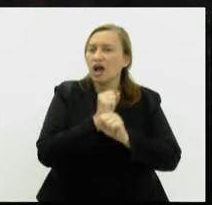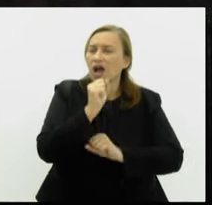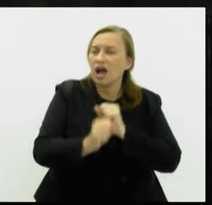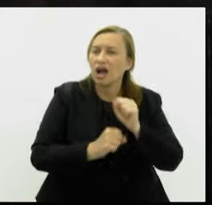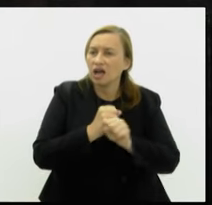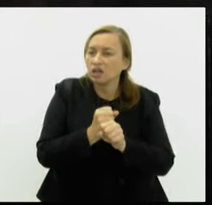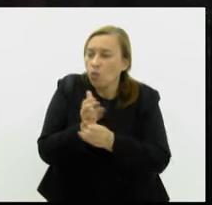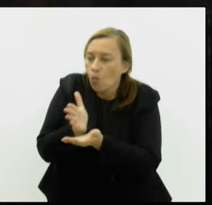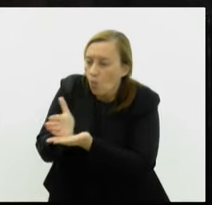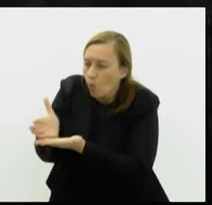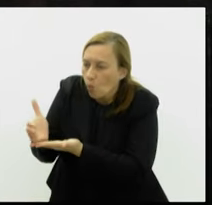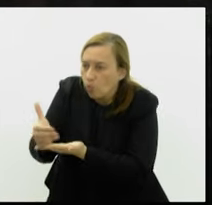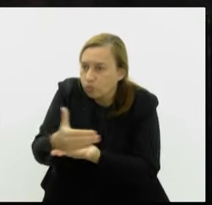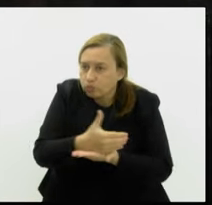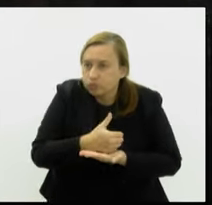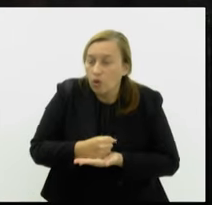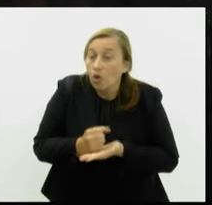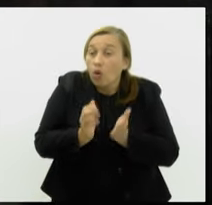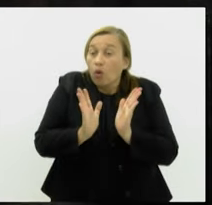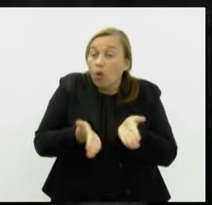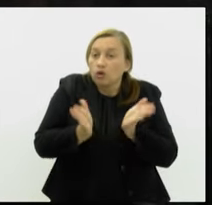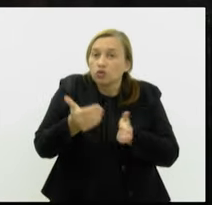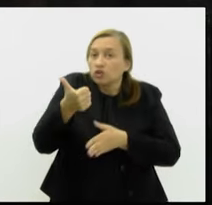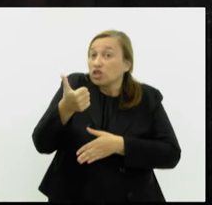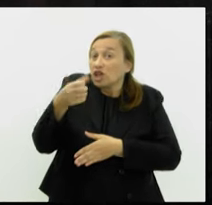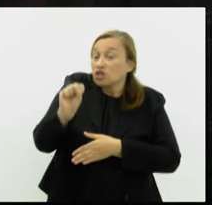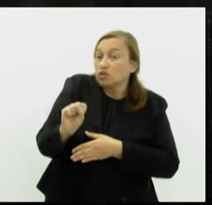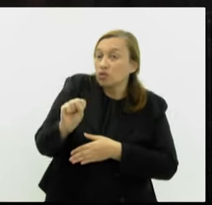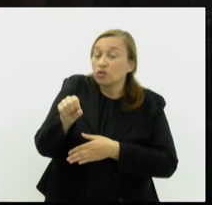acumulando. Então, hoje, tem